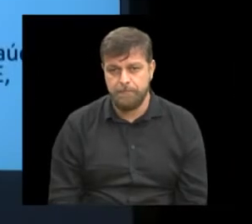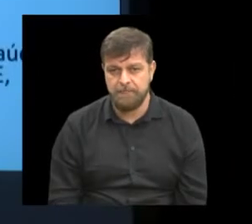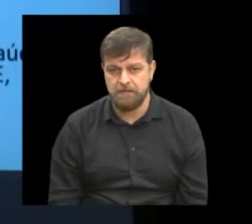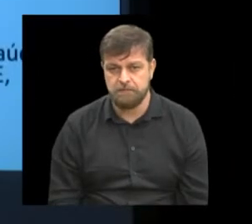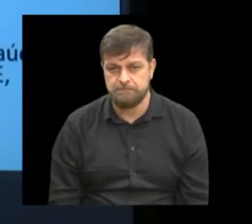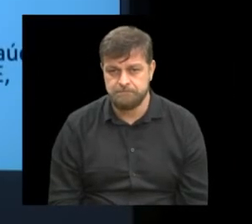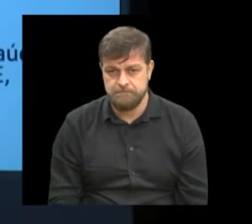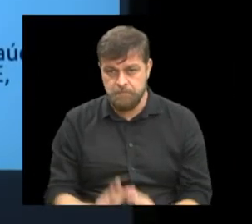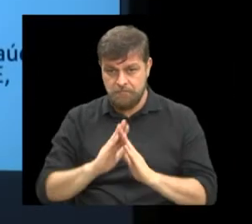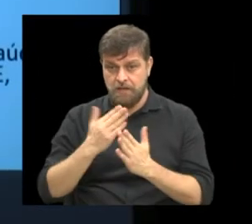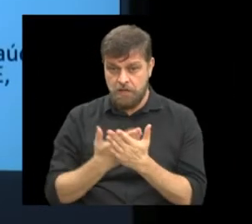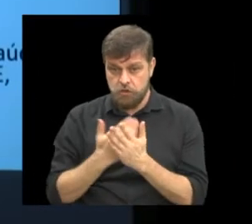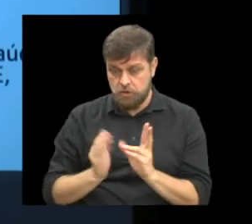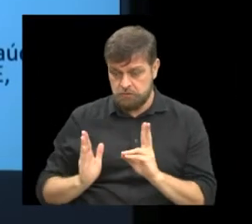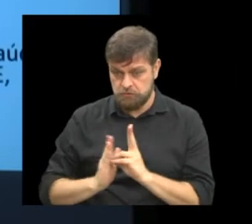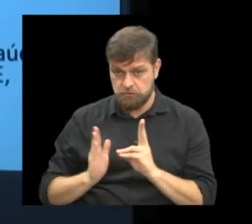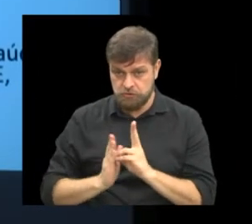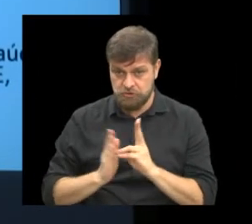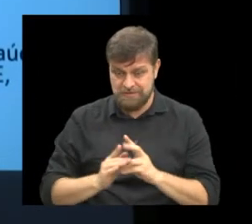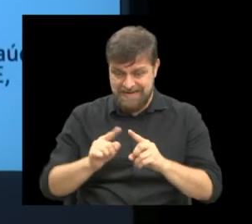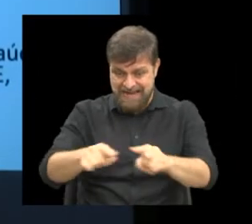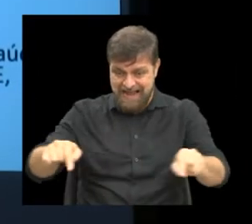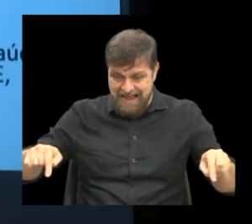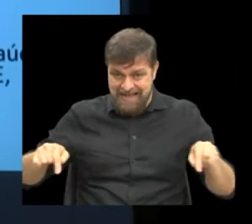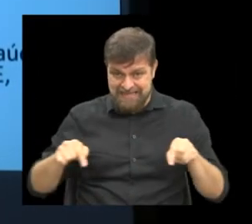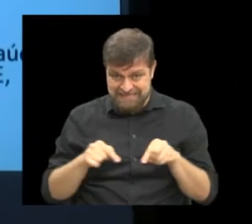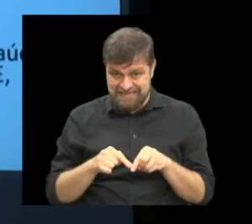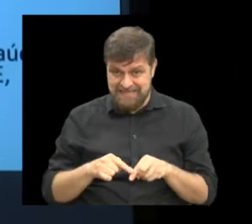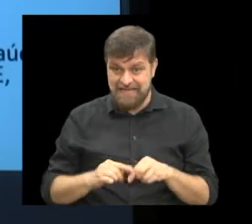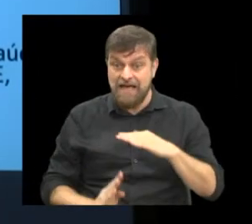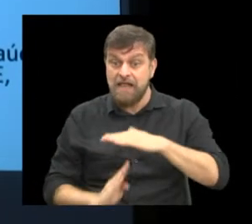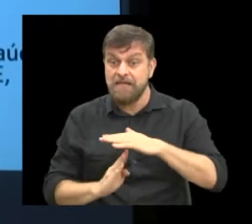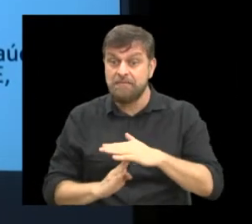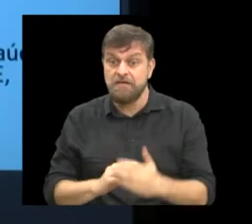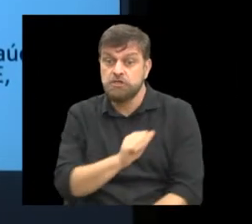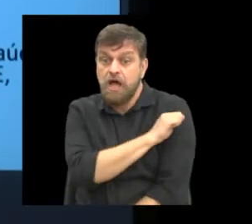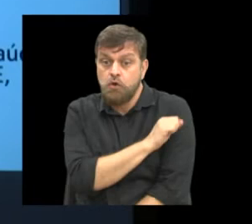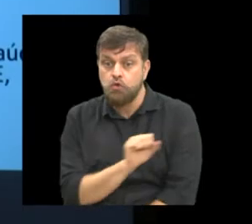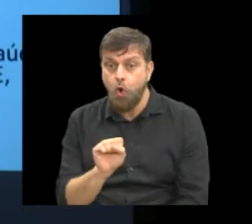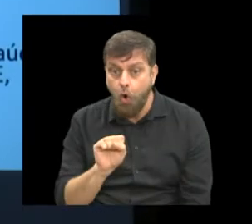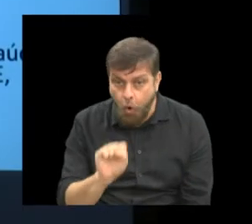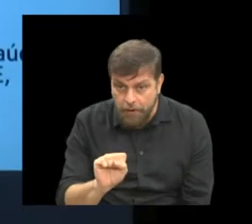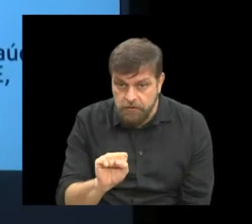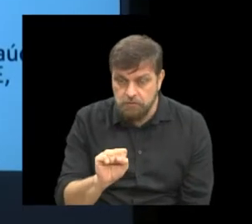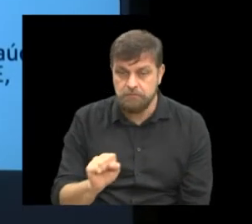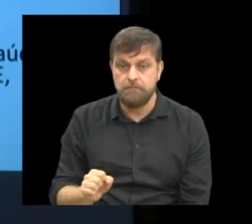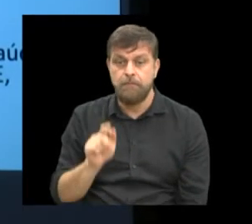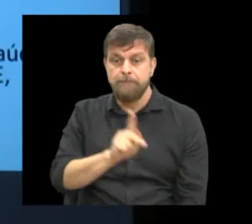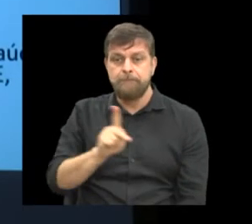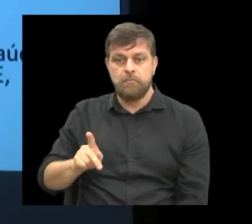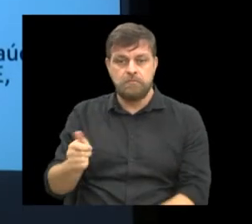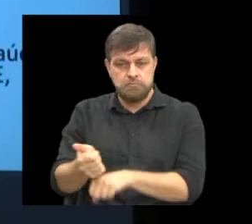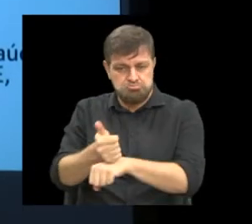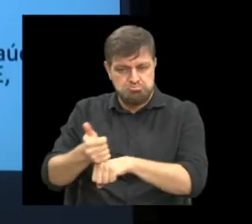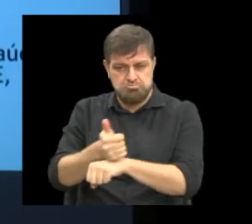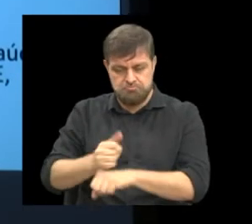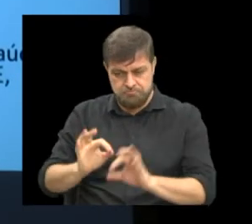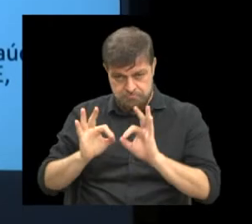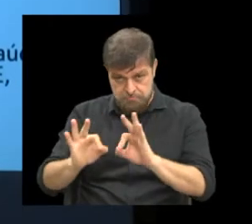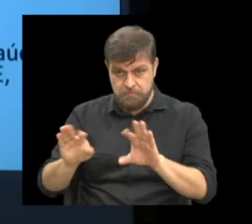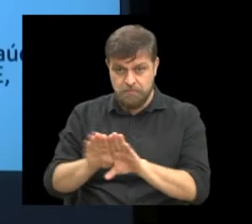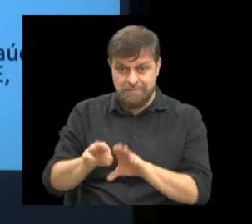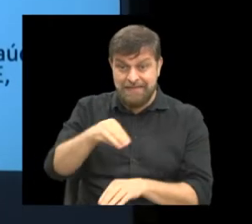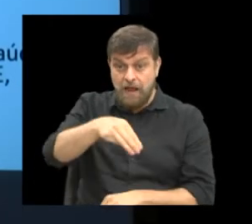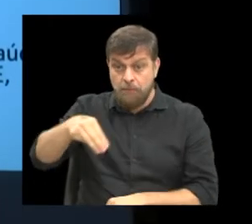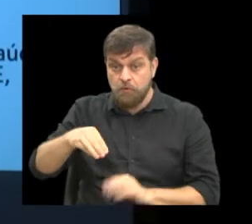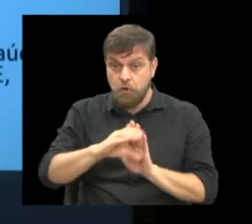Na escola Tiquira, cada sala tem até 8 alunos, professores especializados, monitores capacitados,